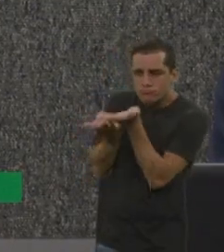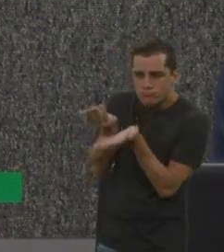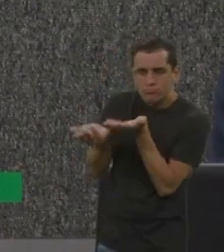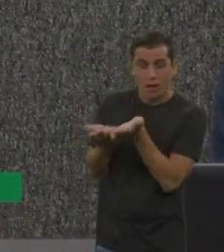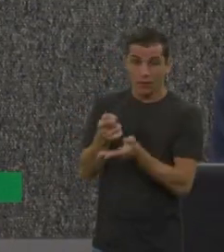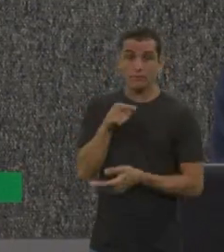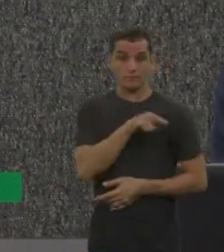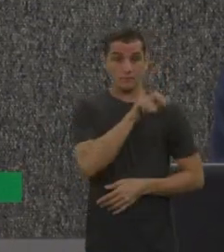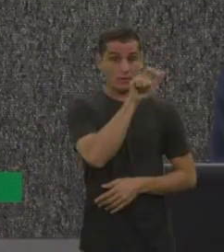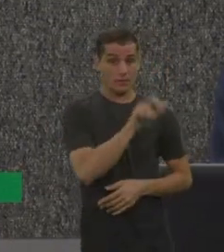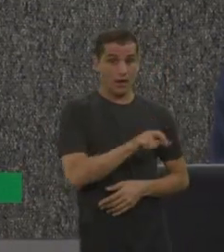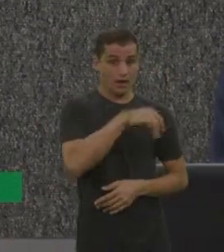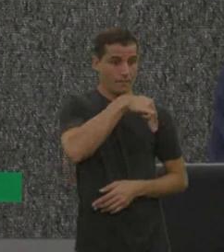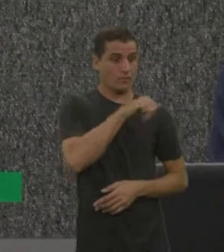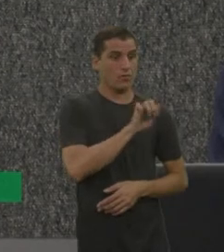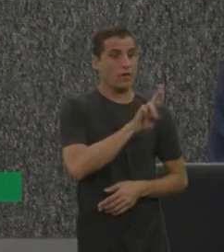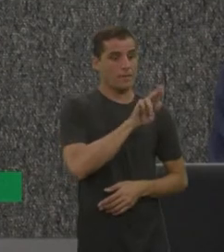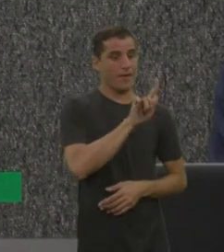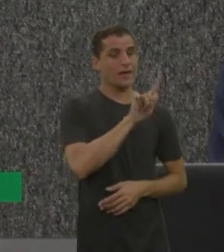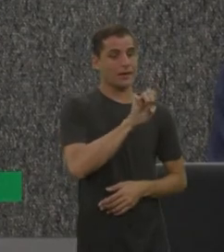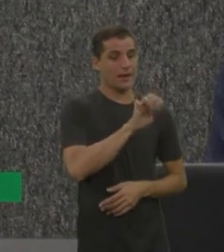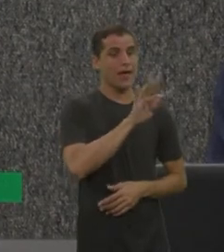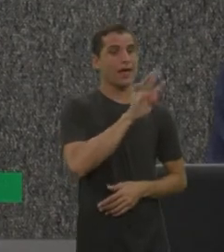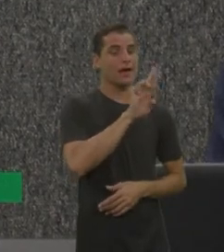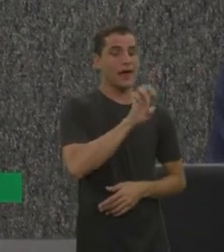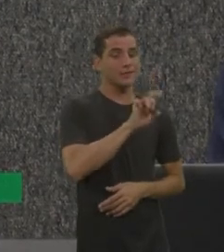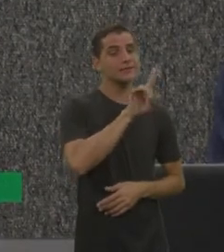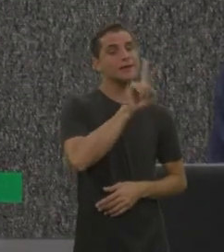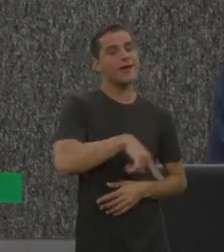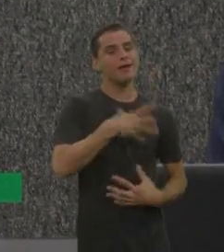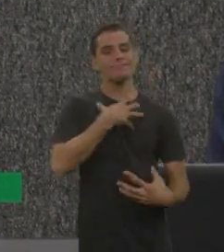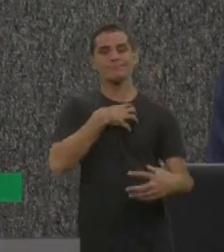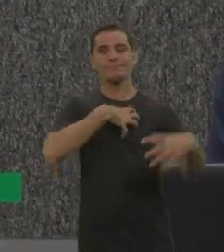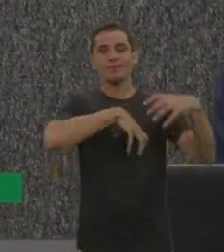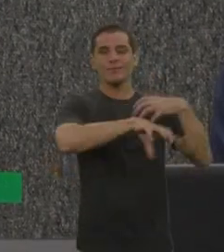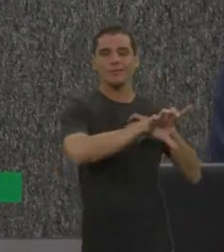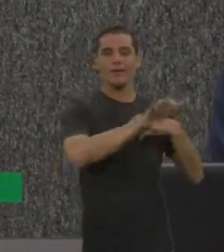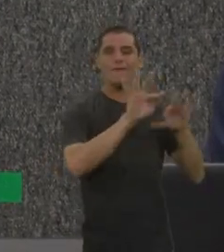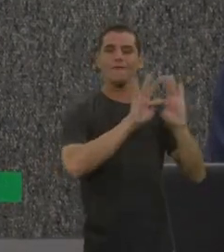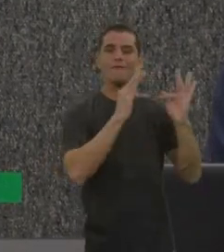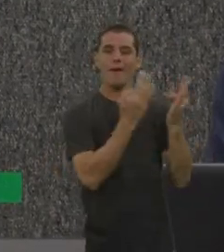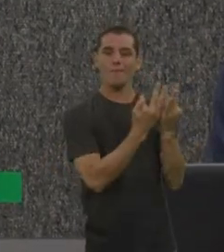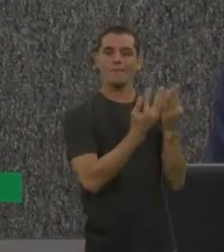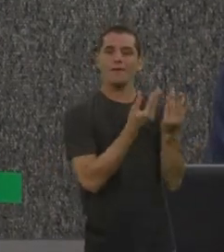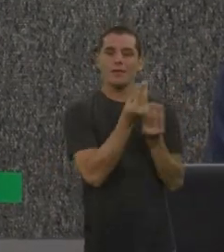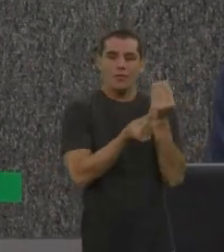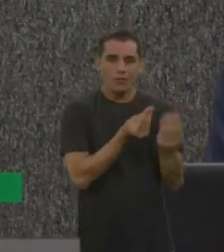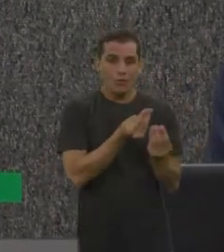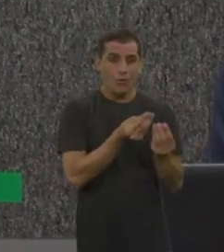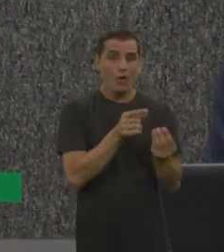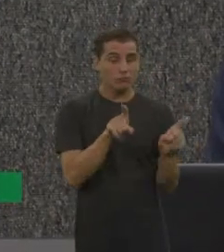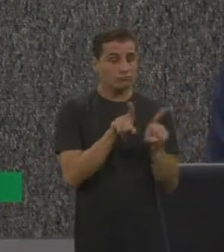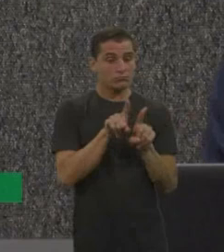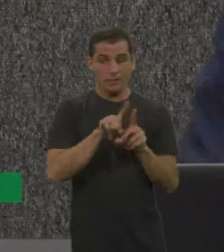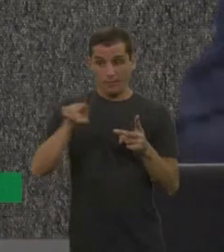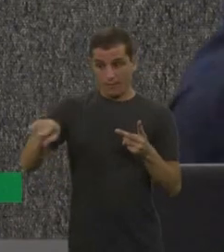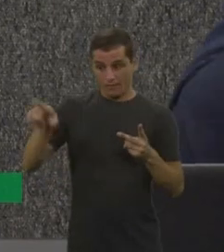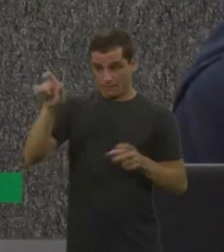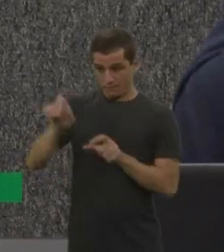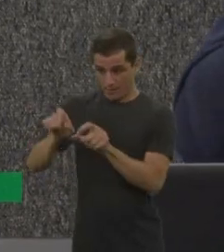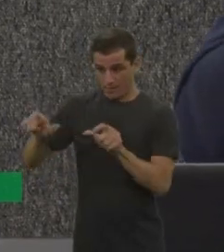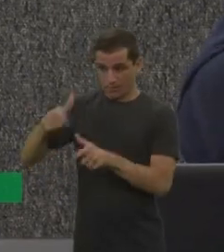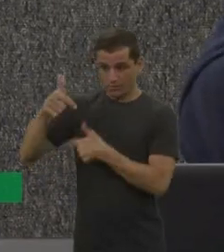a fala dos pais, e as falas que nós, do poder público, precisamos prestar atenção. Por isso que, muitas